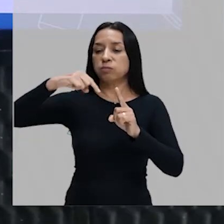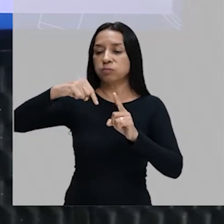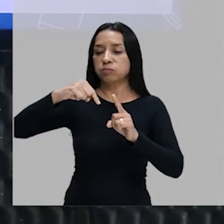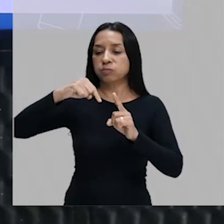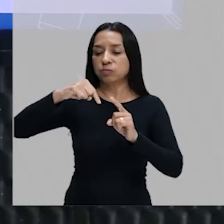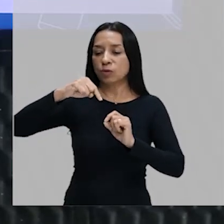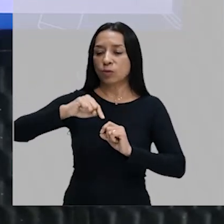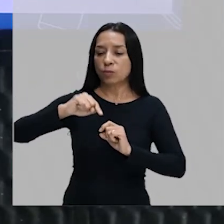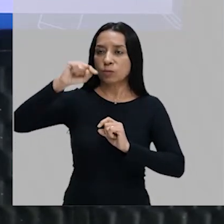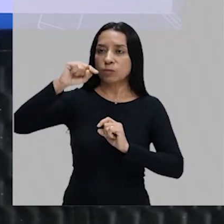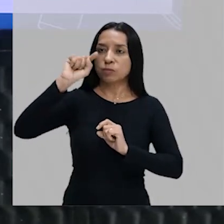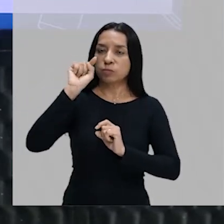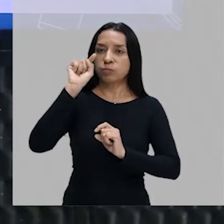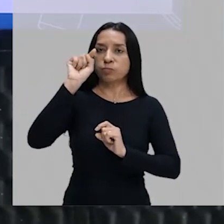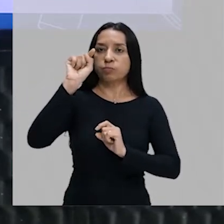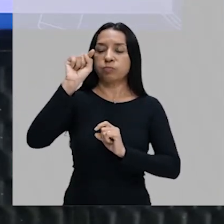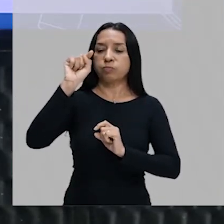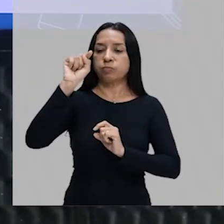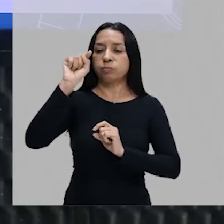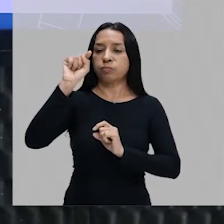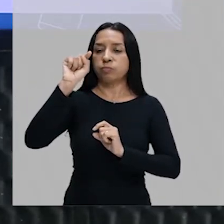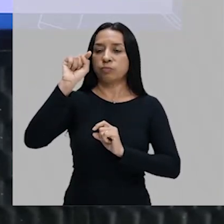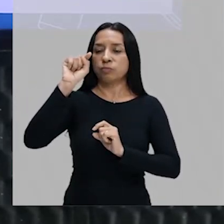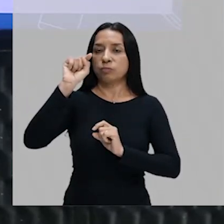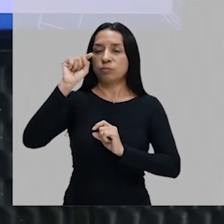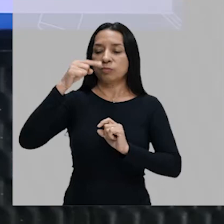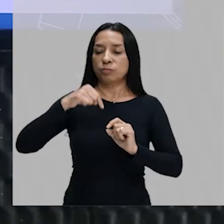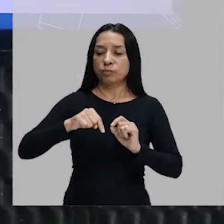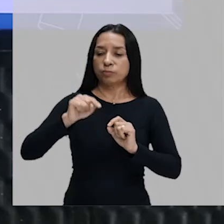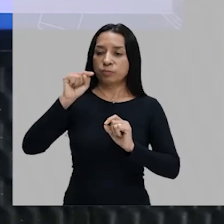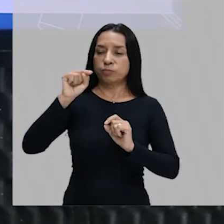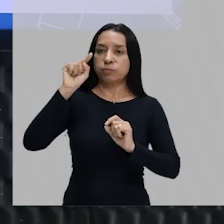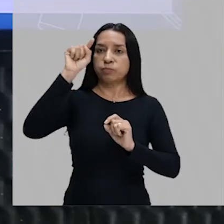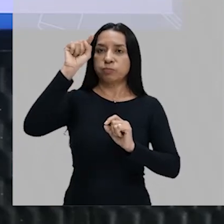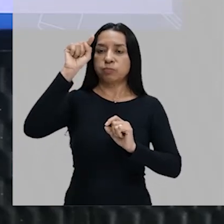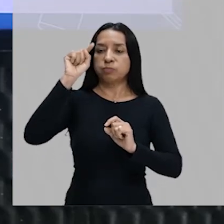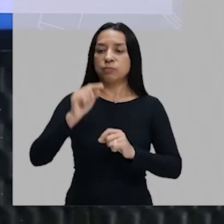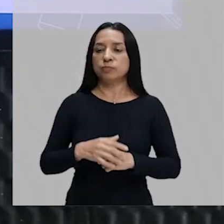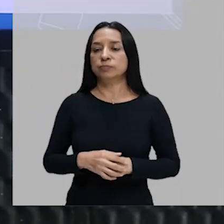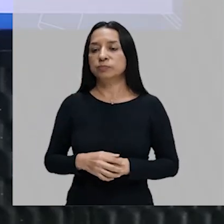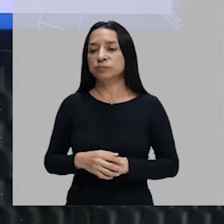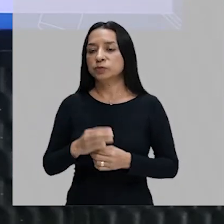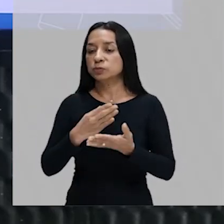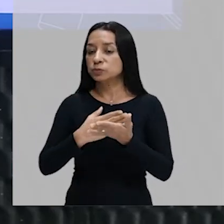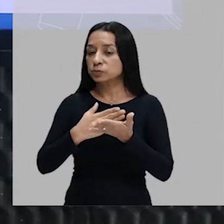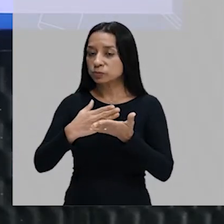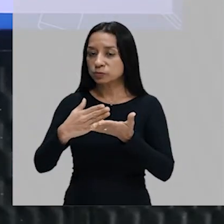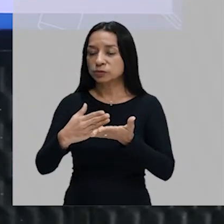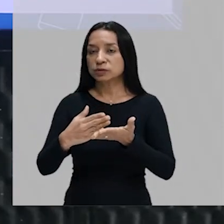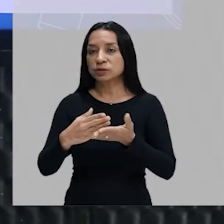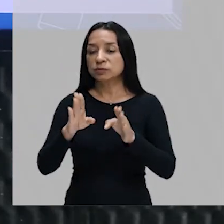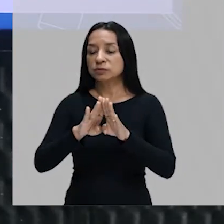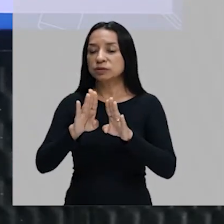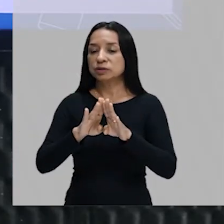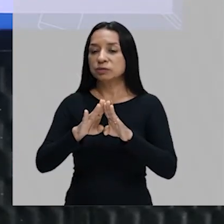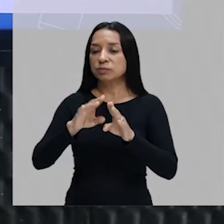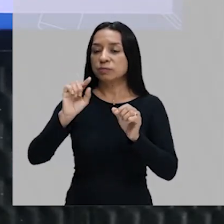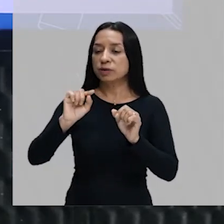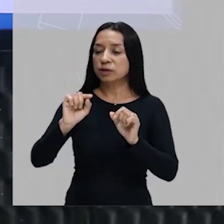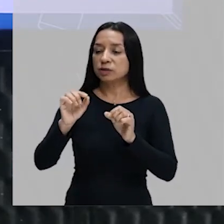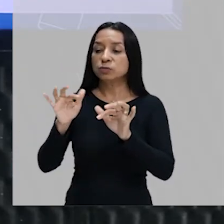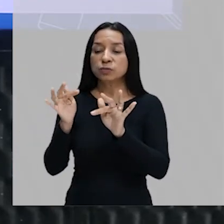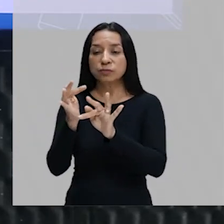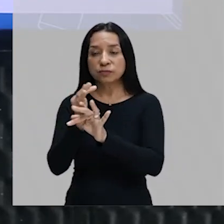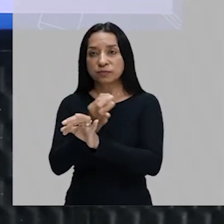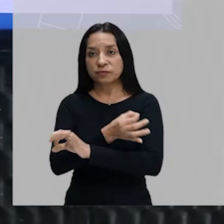eu tenho um ponto de exclamação de cabecinha para baixo, e no início e no final, um ponto de exclamação